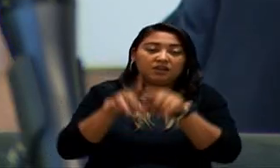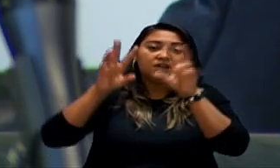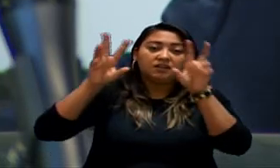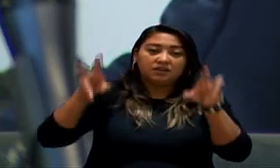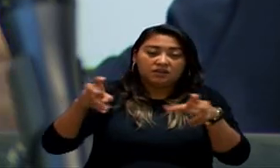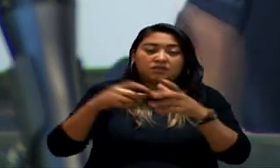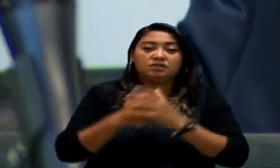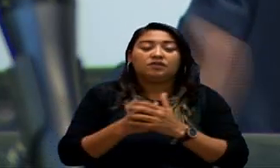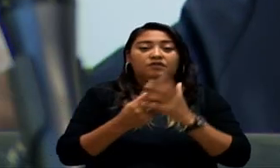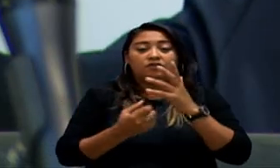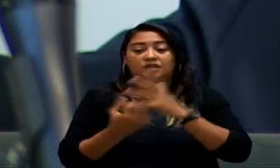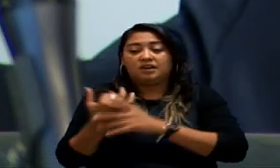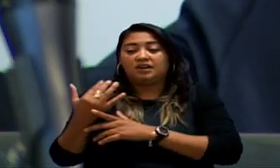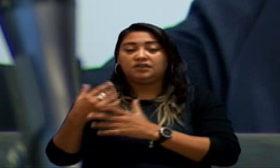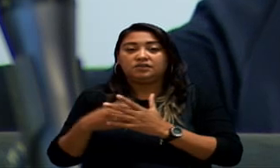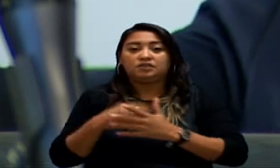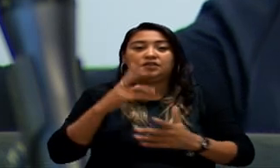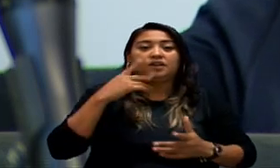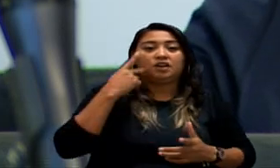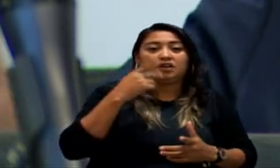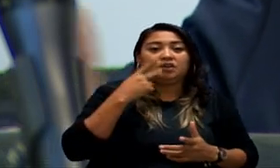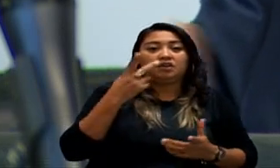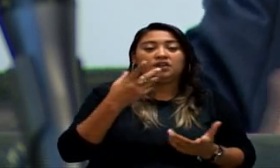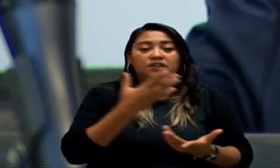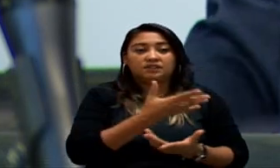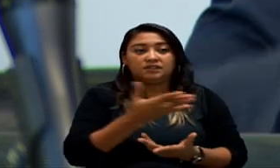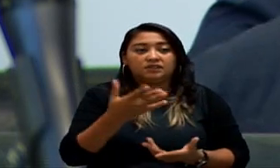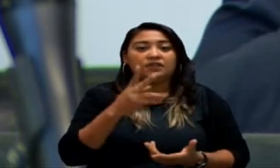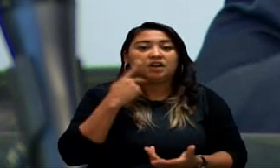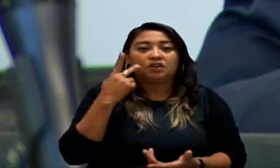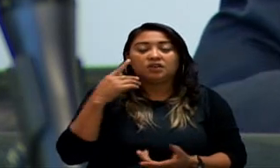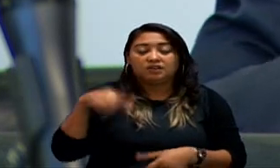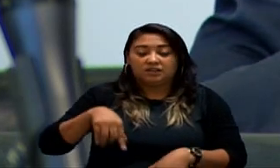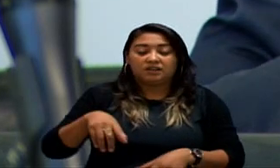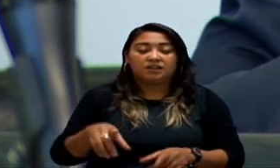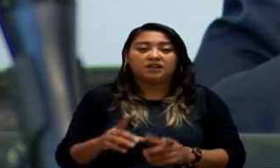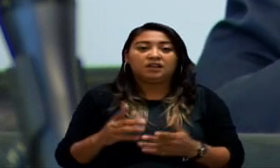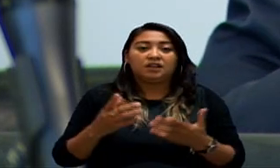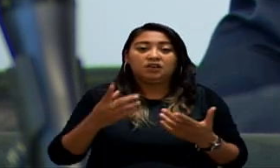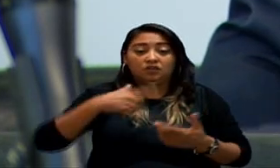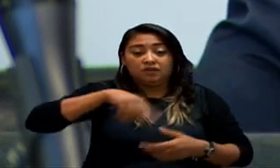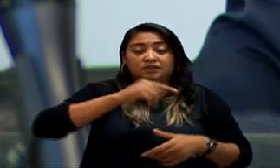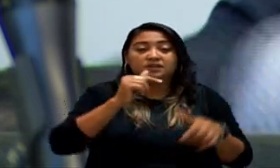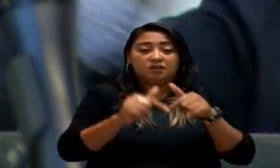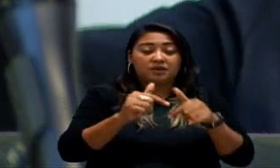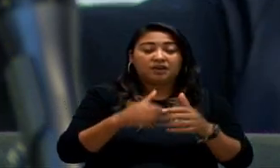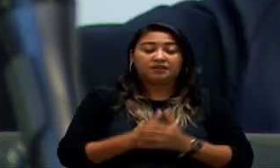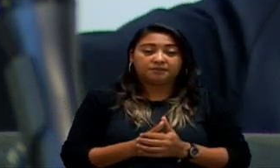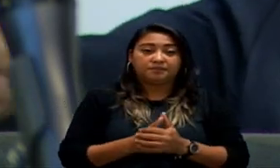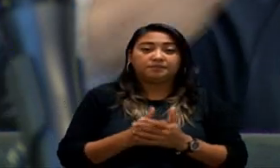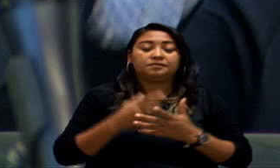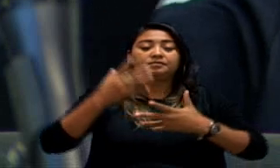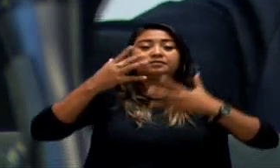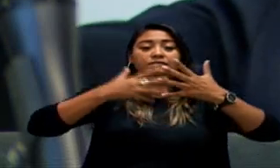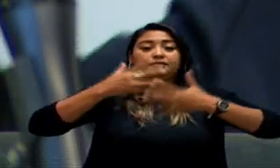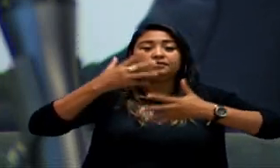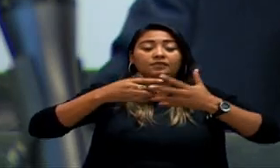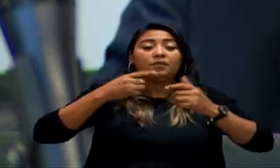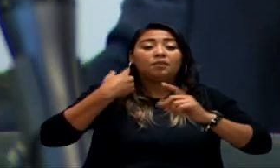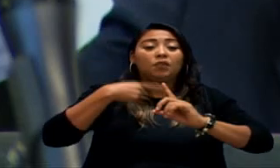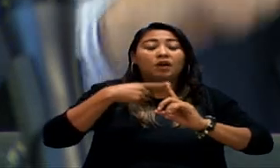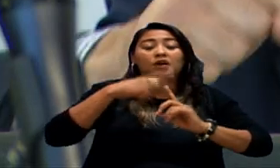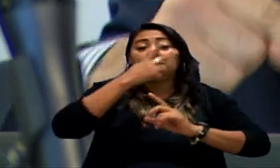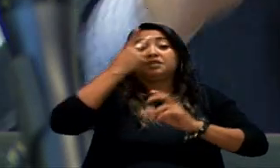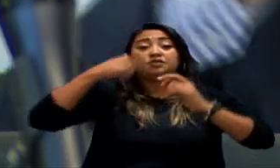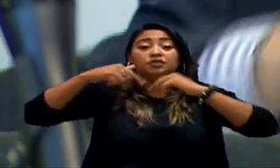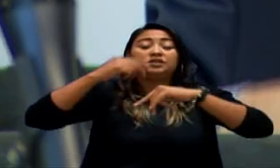eu e vários vereadores e vereadoras aqui. E a gente trabalha nesse sentido, de dar transparência para que a população possa